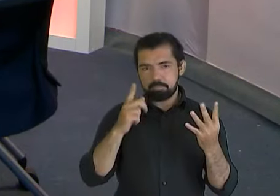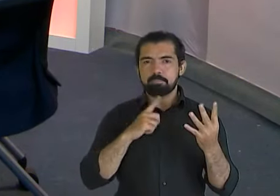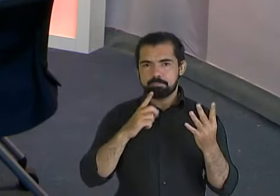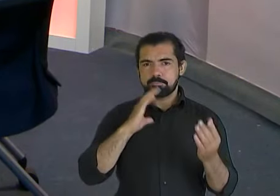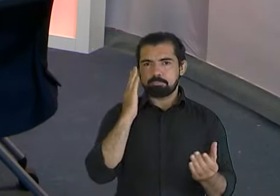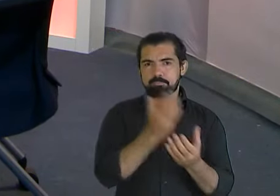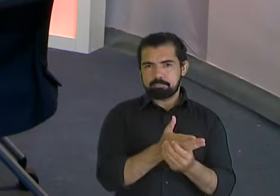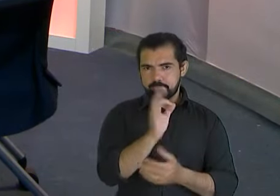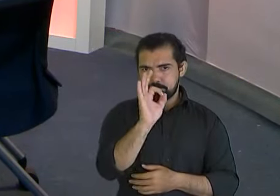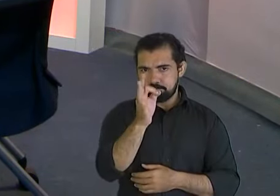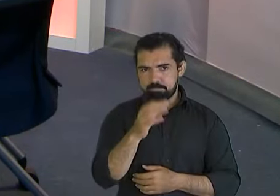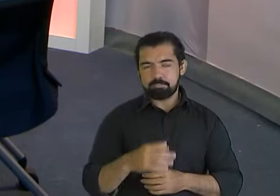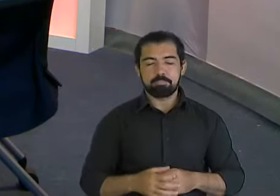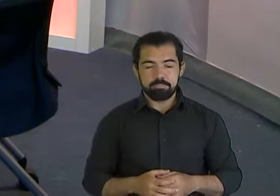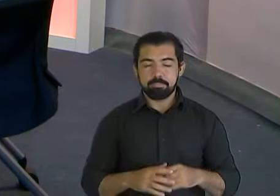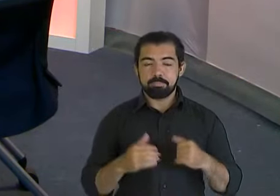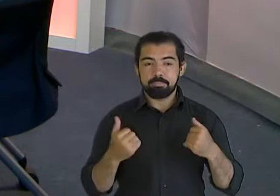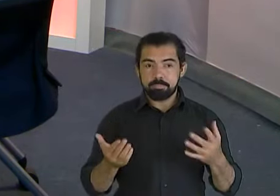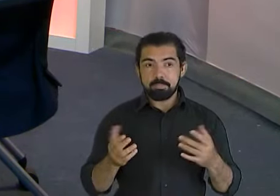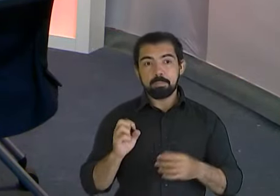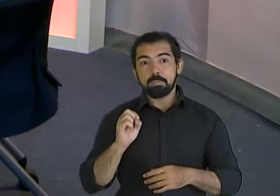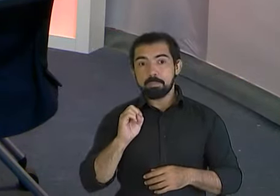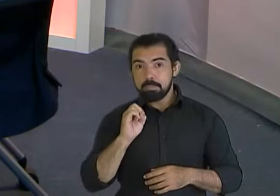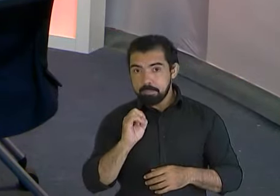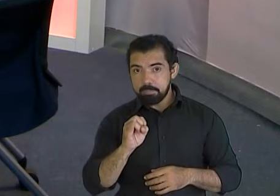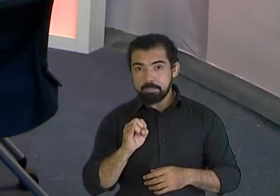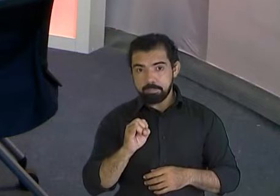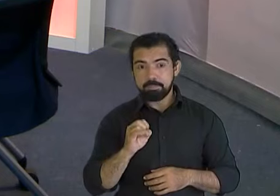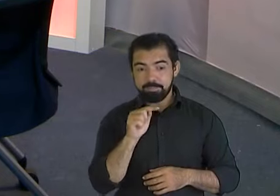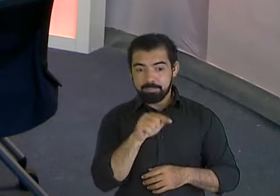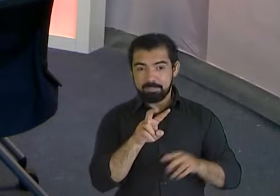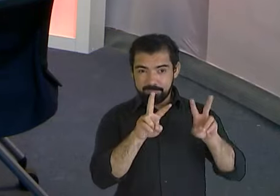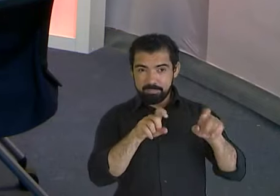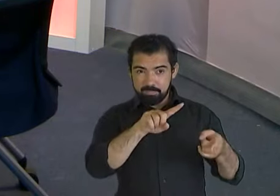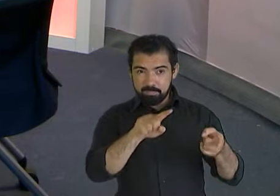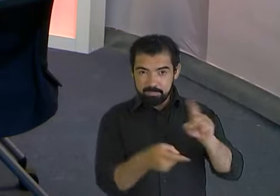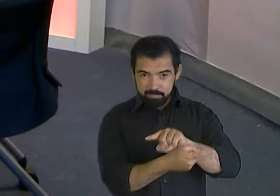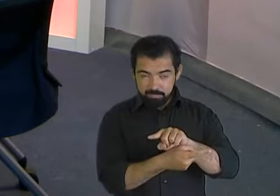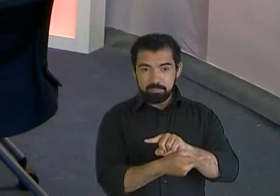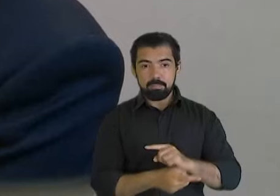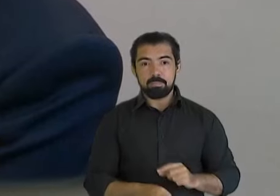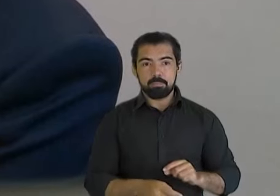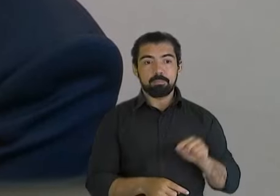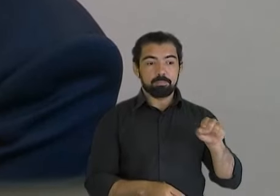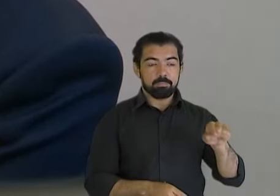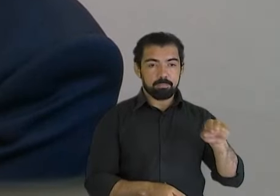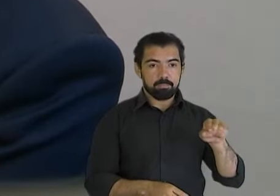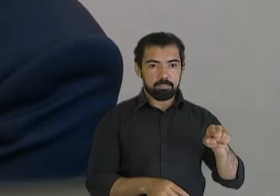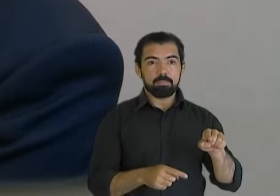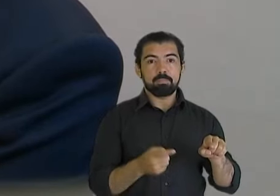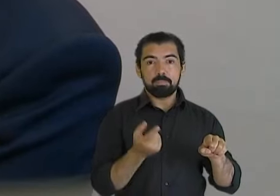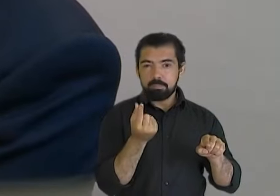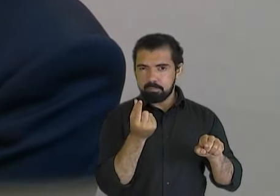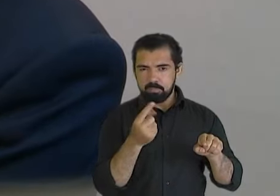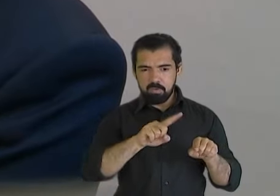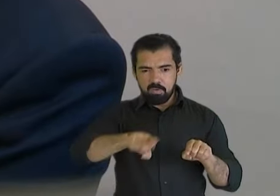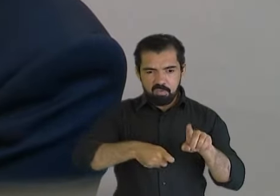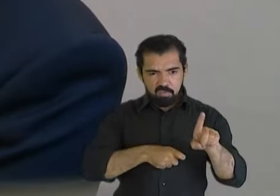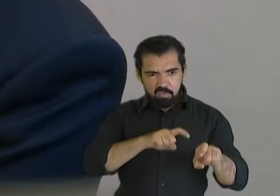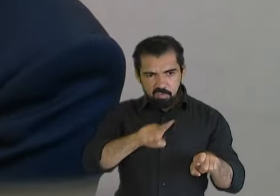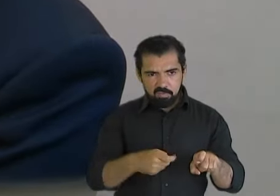que é que acontece? Se nós pegarmos a contravenção por si só do estabelecimento ou da exploração do jogo de azar, isso não